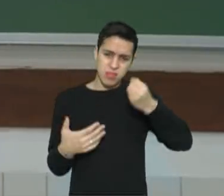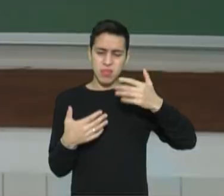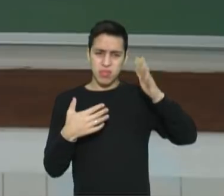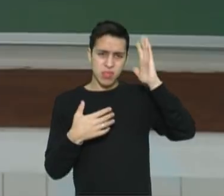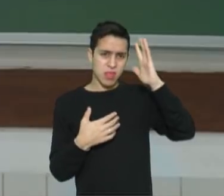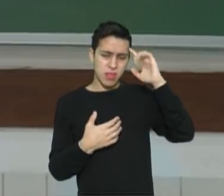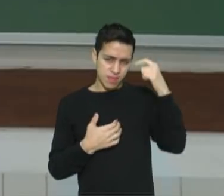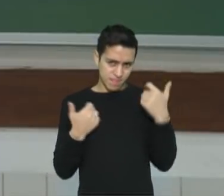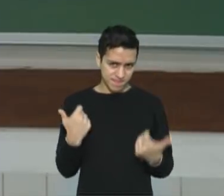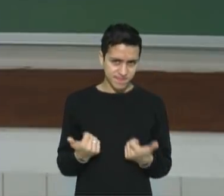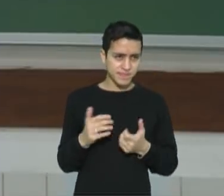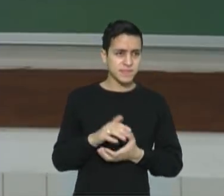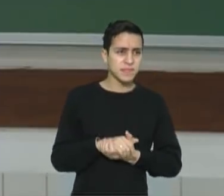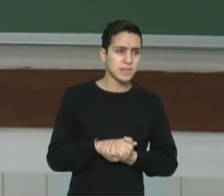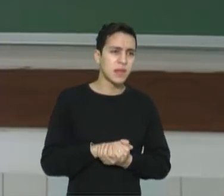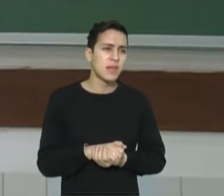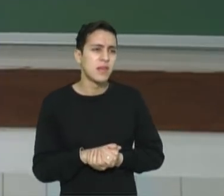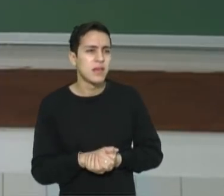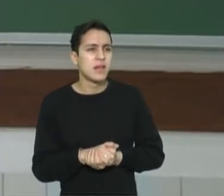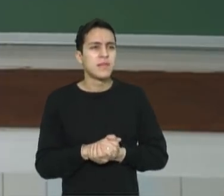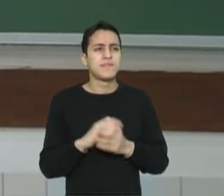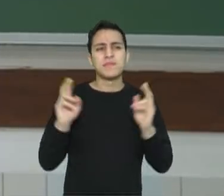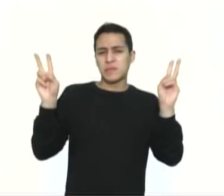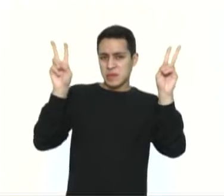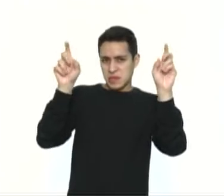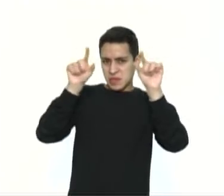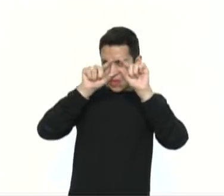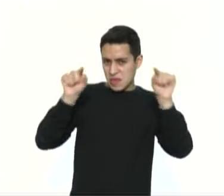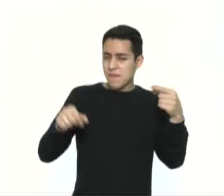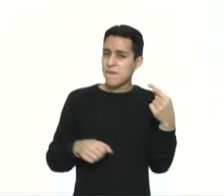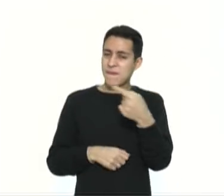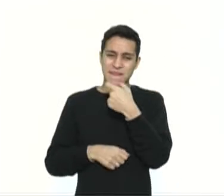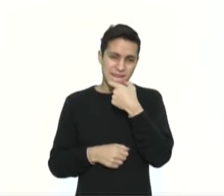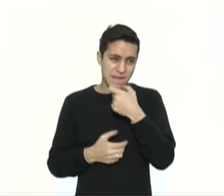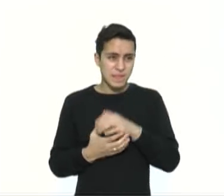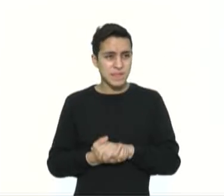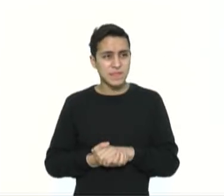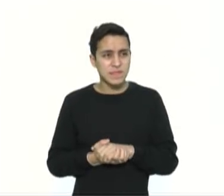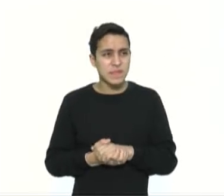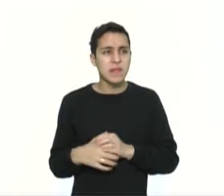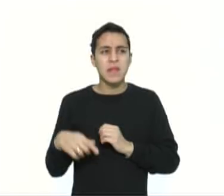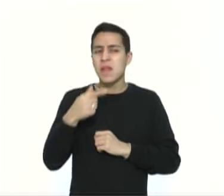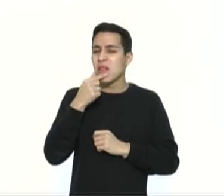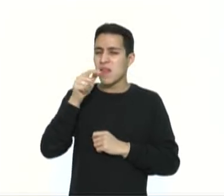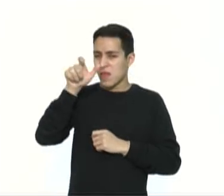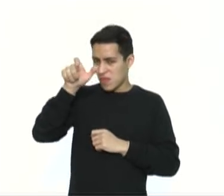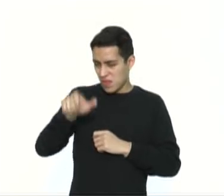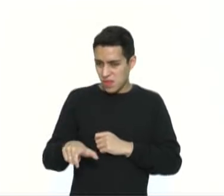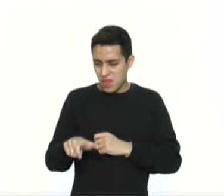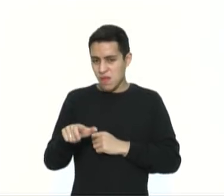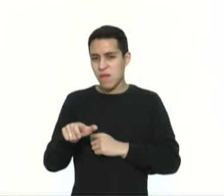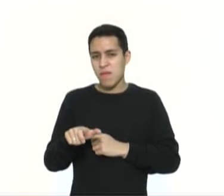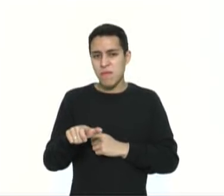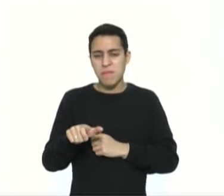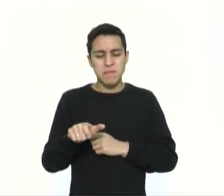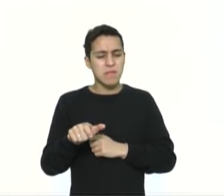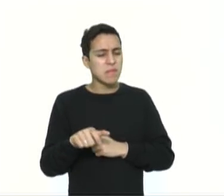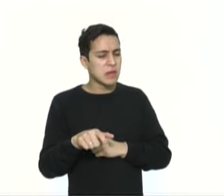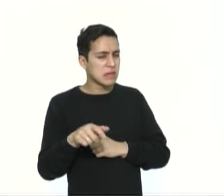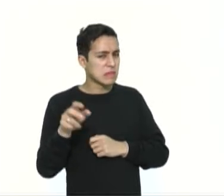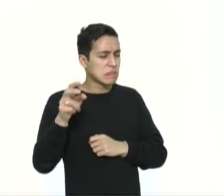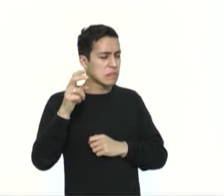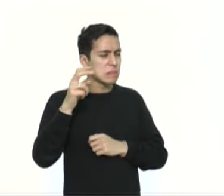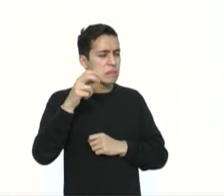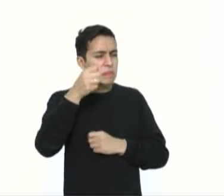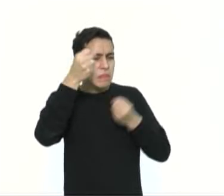lá. Título e subtítulo. Howard Gardner, o cientista das inteligências múltiplas.